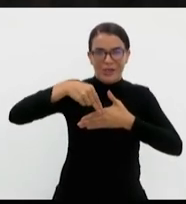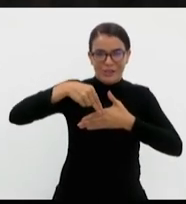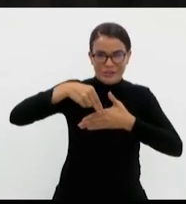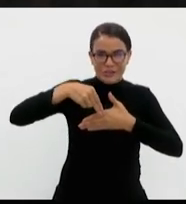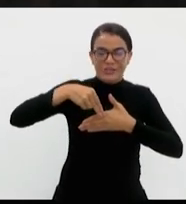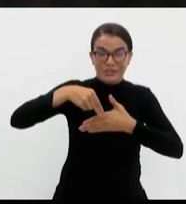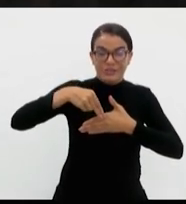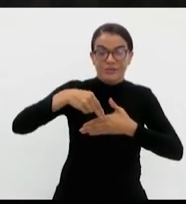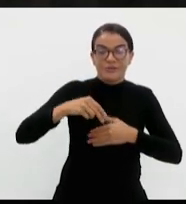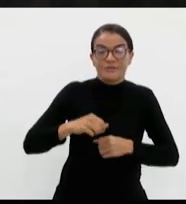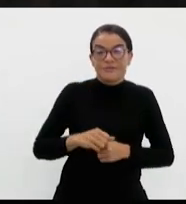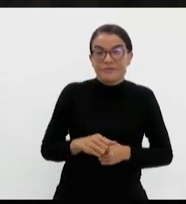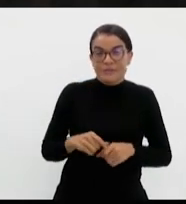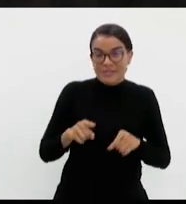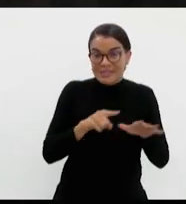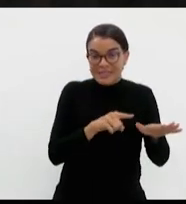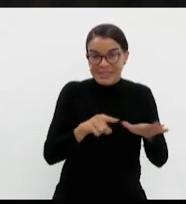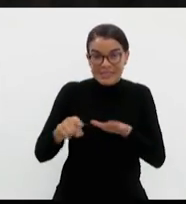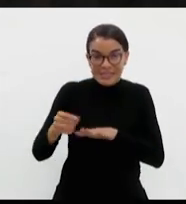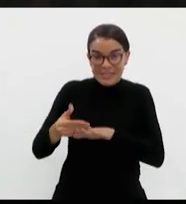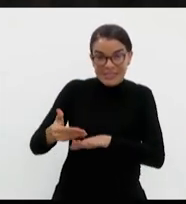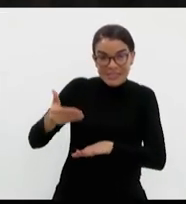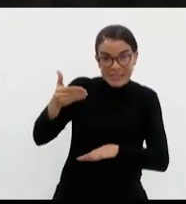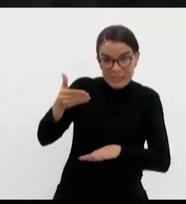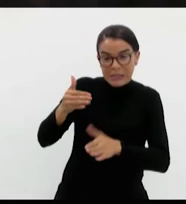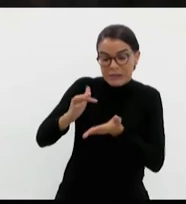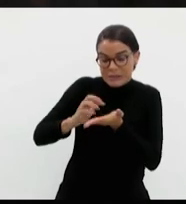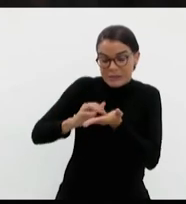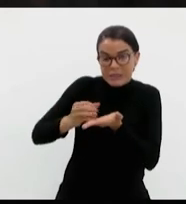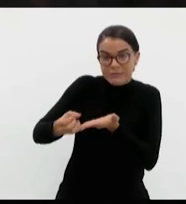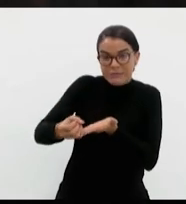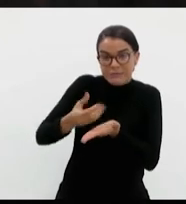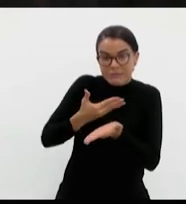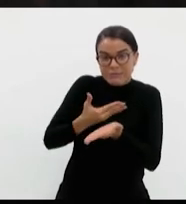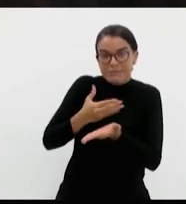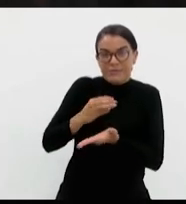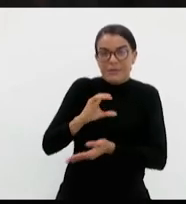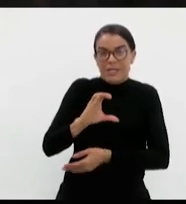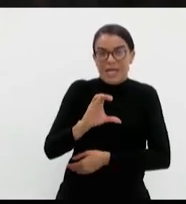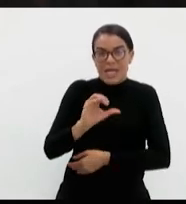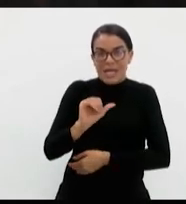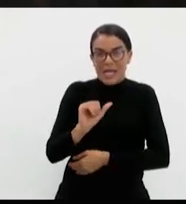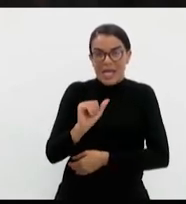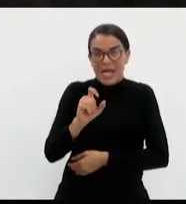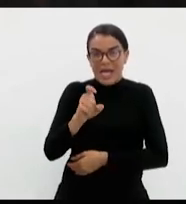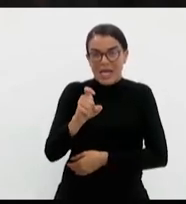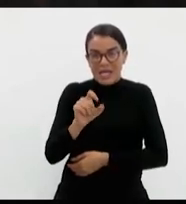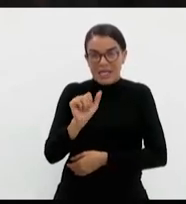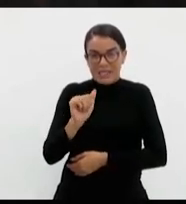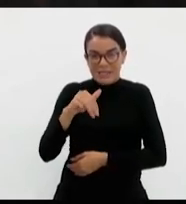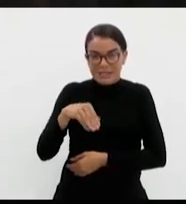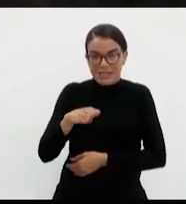como a semana passada, recebi mensagens do Caxambi e do Meier.